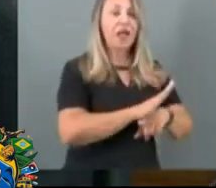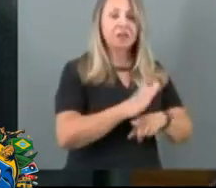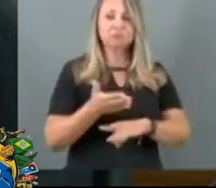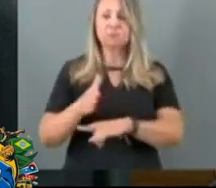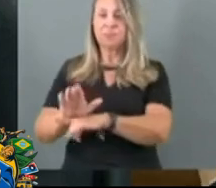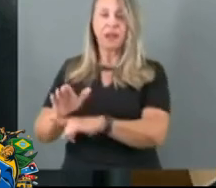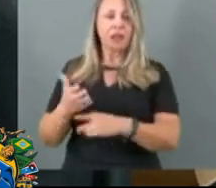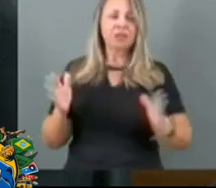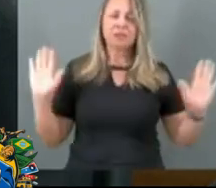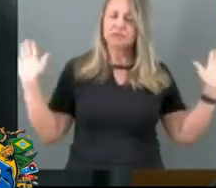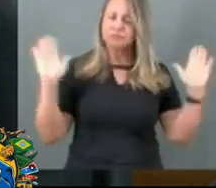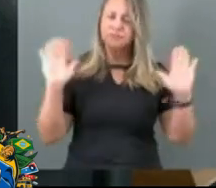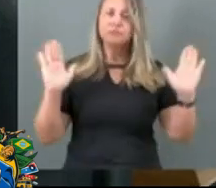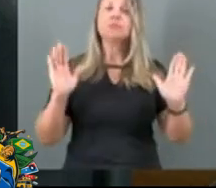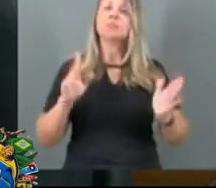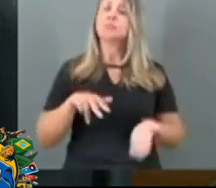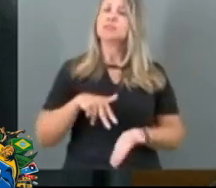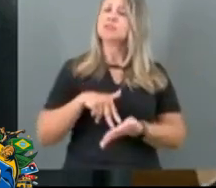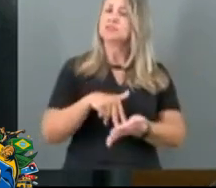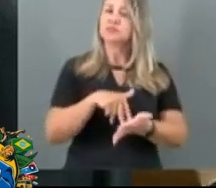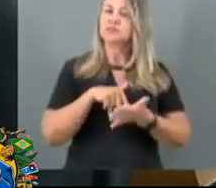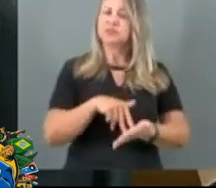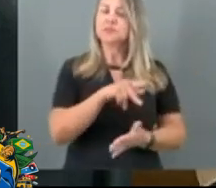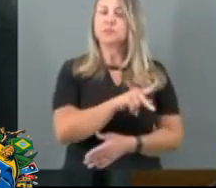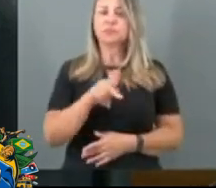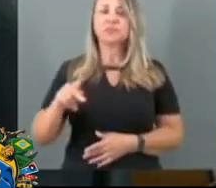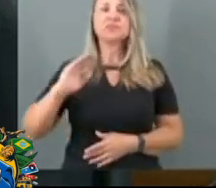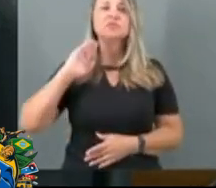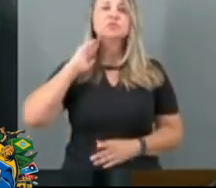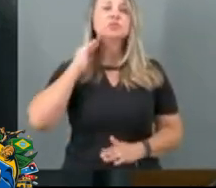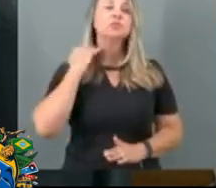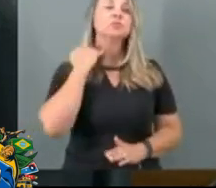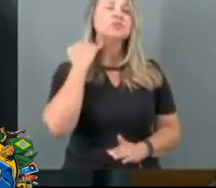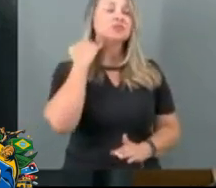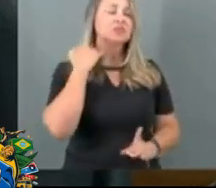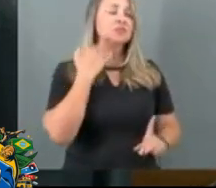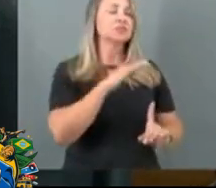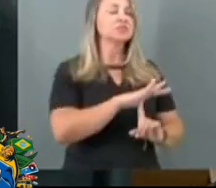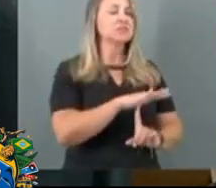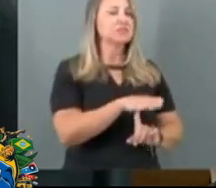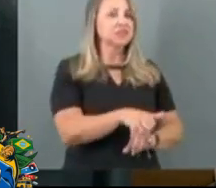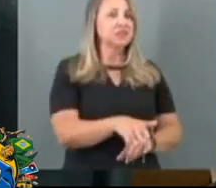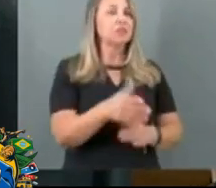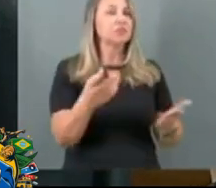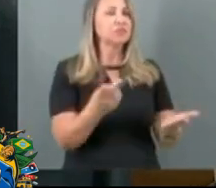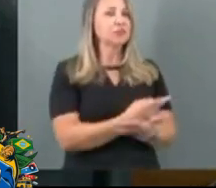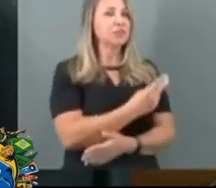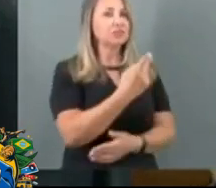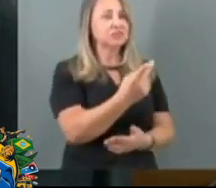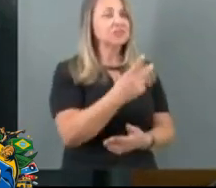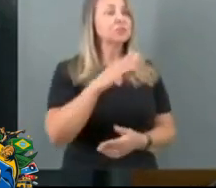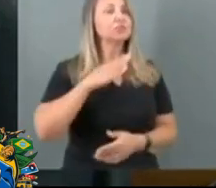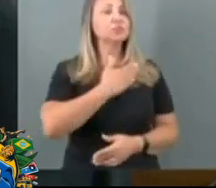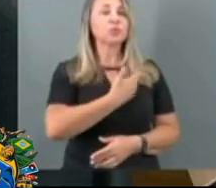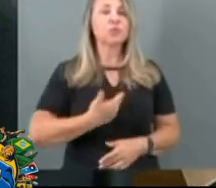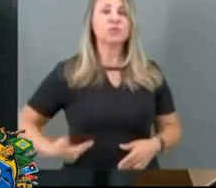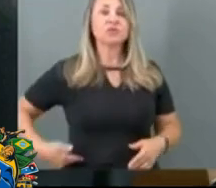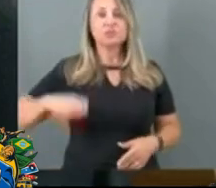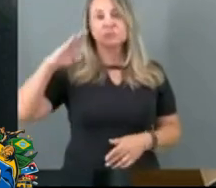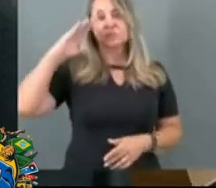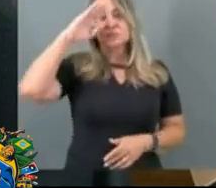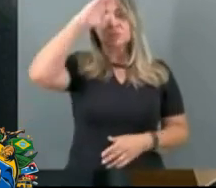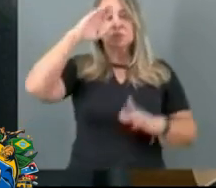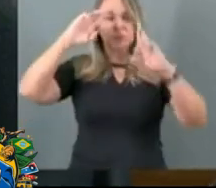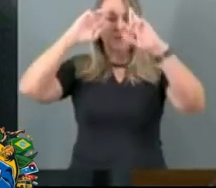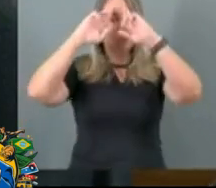B. Mantenha-se como presidente de Banco Central. Esse foi um dos sucessos do governo Bolsonaro, o respeito